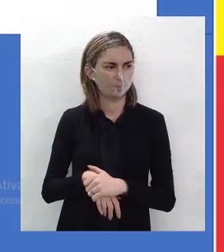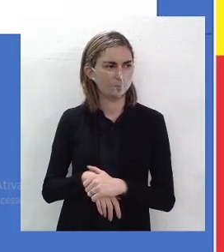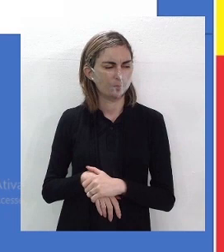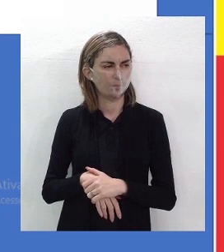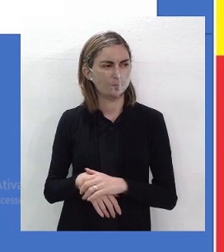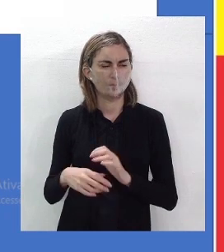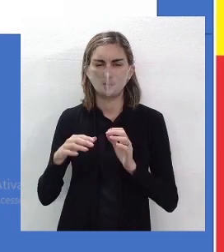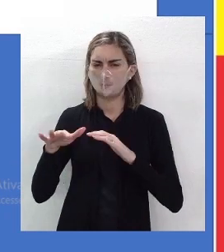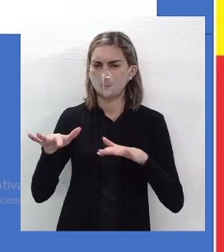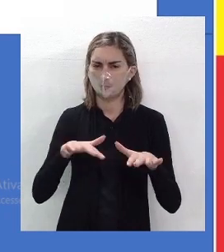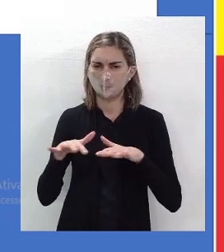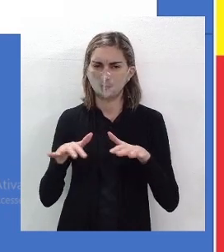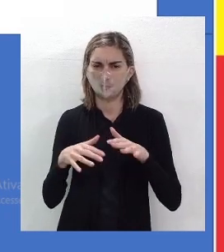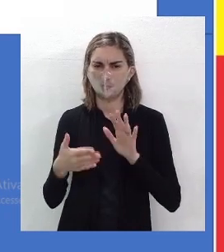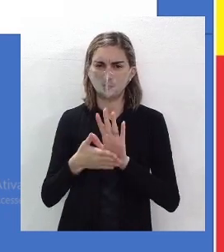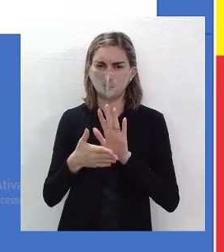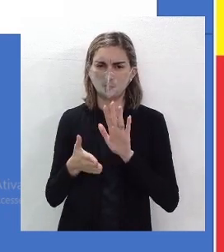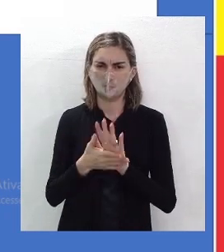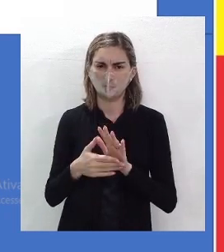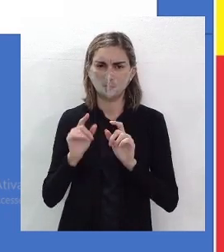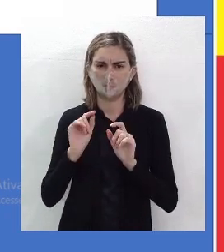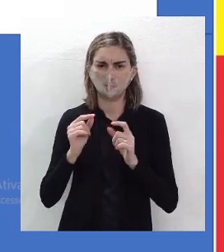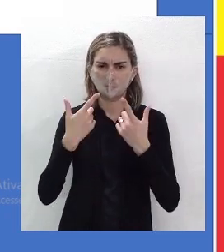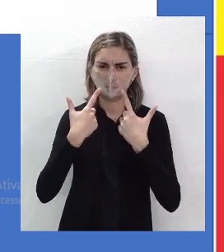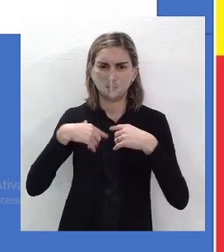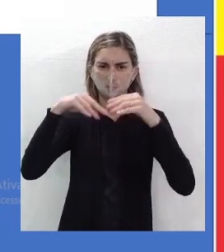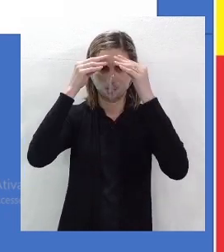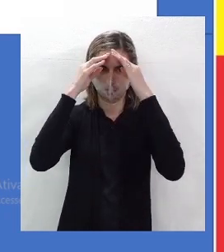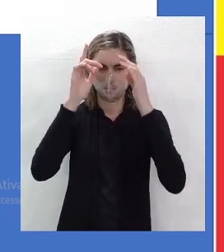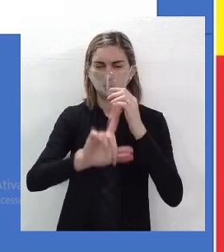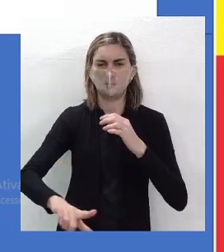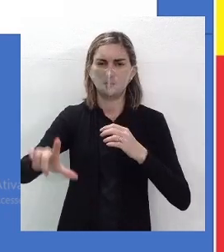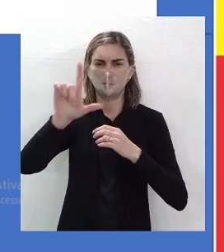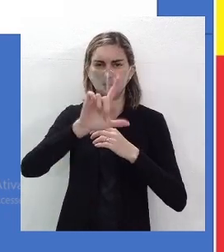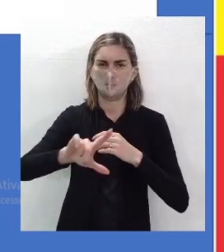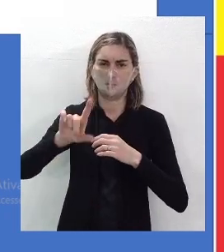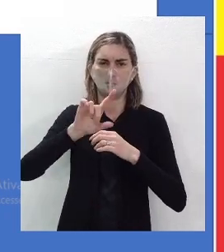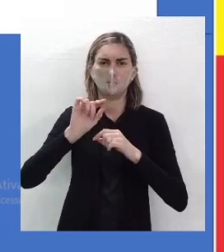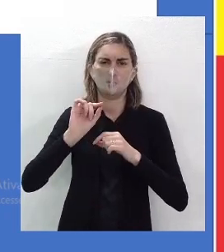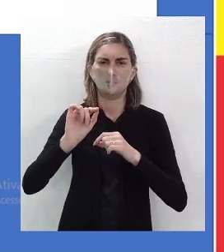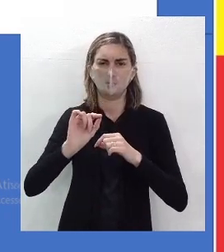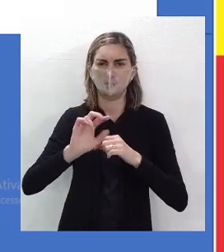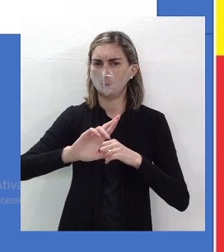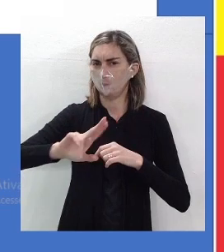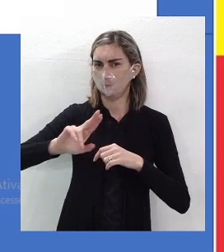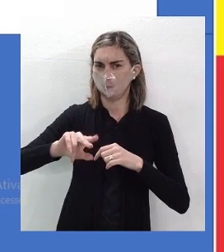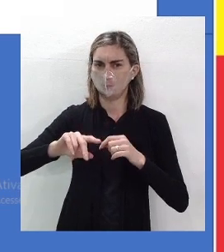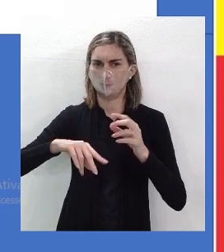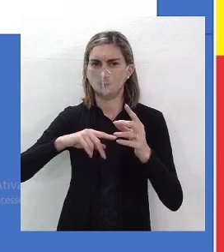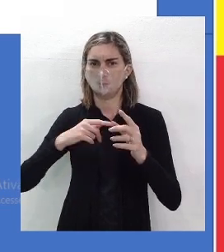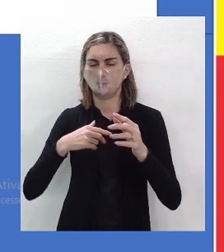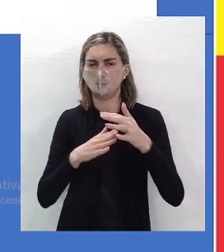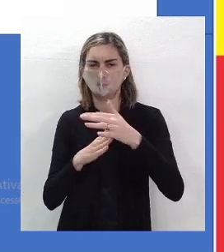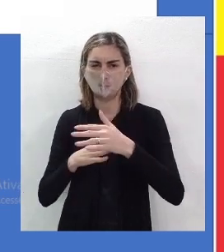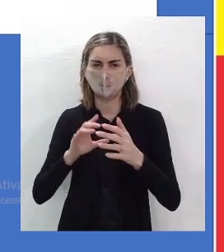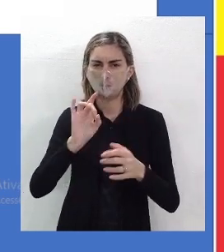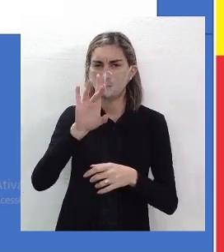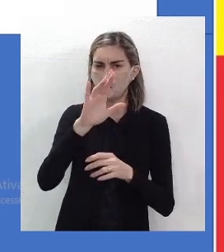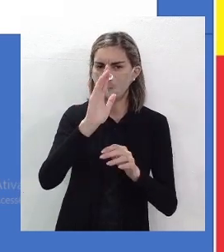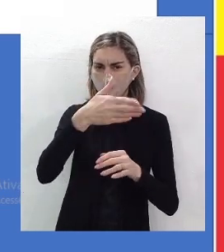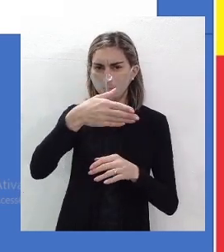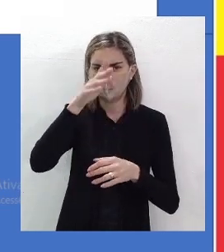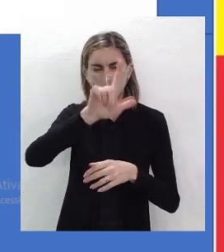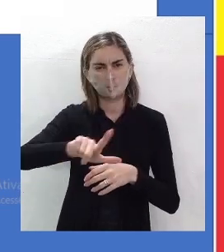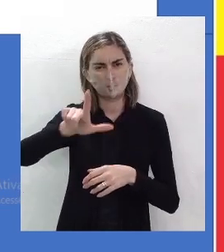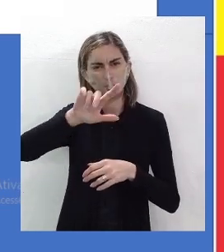O movimento propunha uma linguagem literária. No entanto, ele não se restringiu somente ao campo